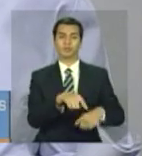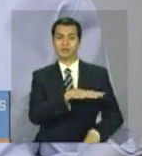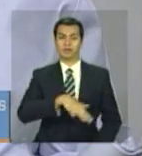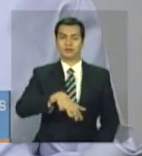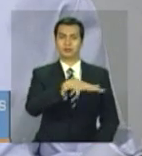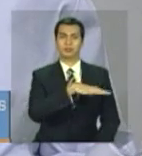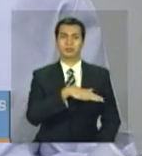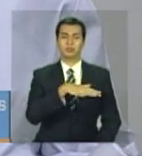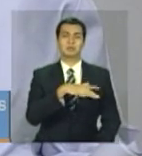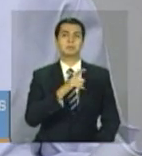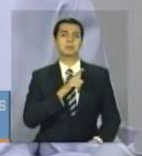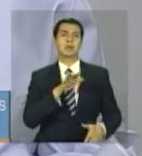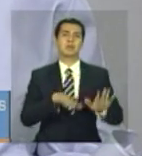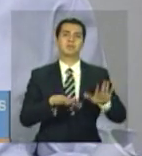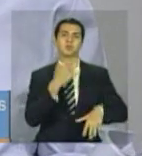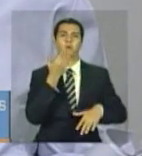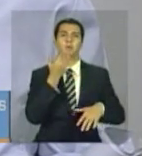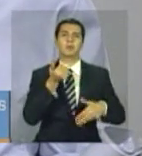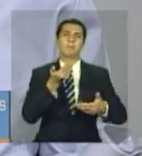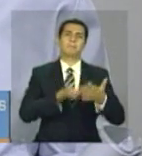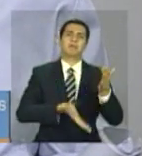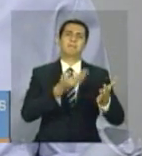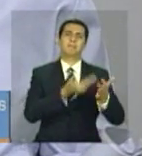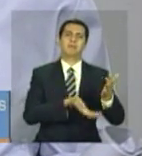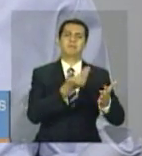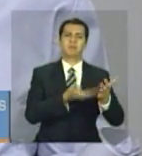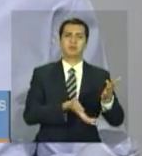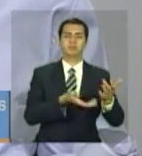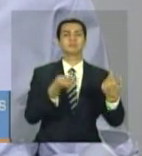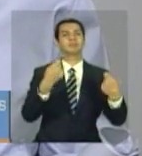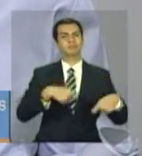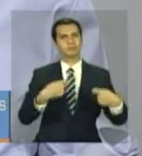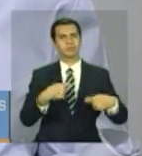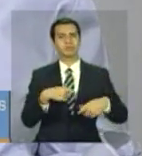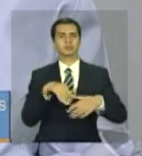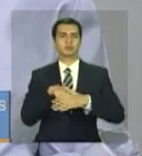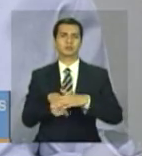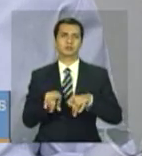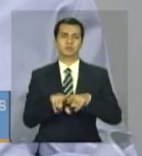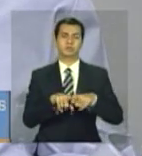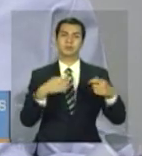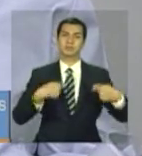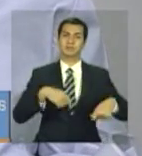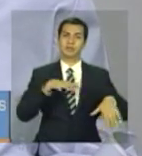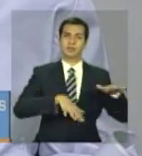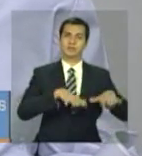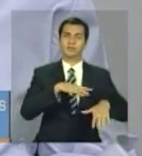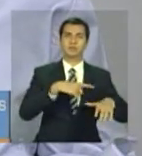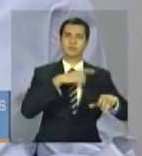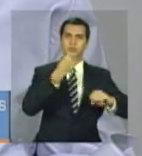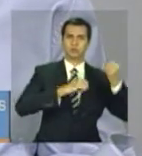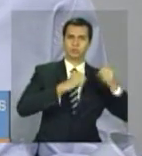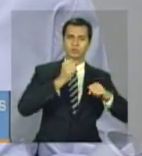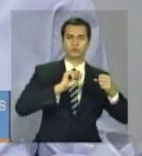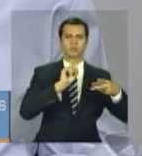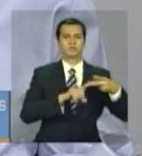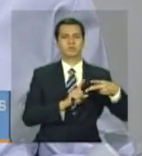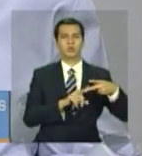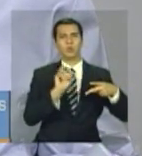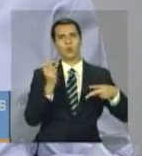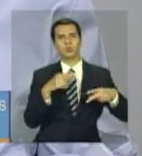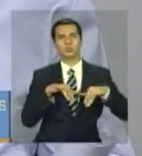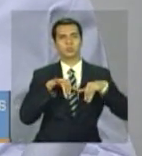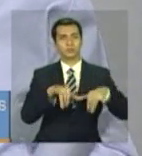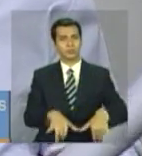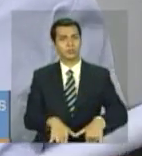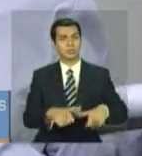região, né, ela tem que existir uma rede de equipamento varejista ou do atacado, né, ou de indústria, porque não você não teria motivo, você está